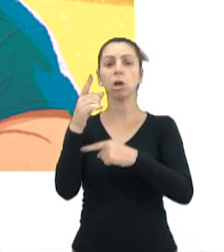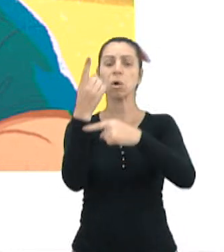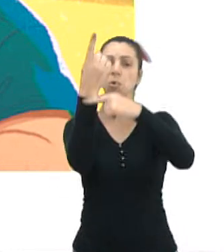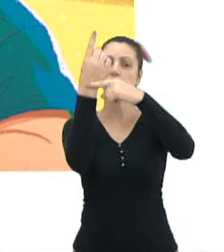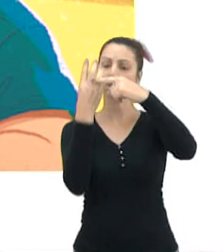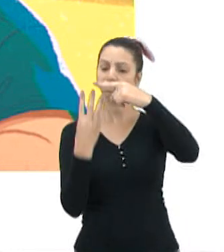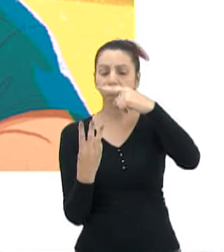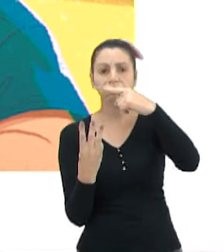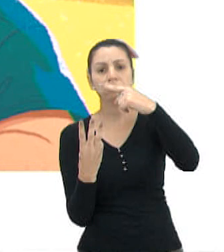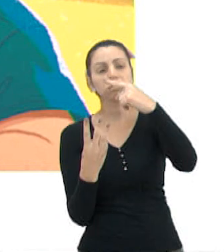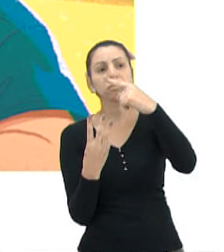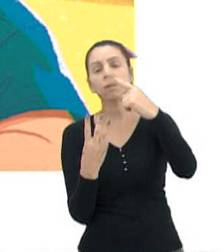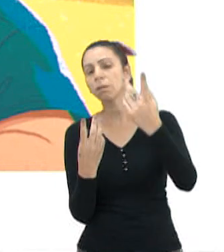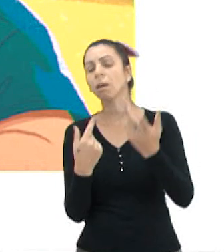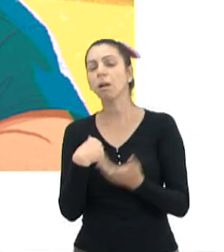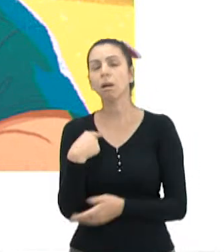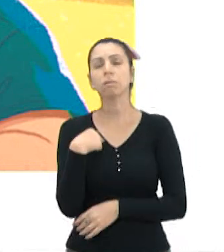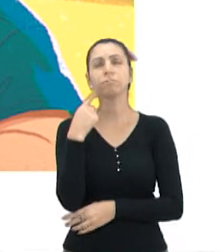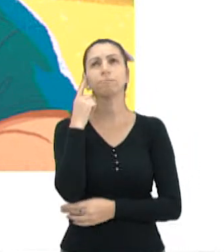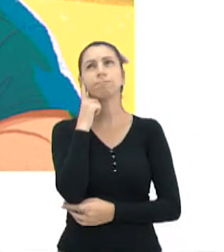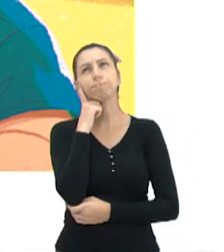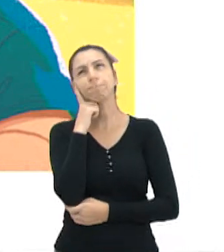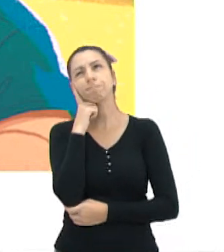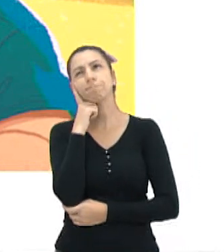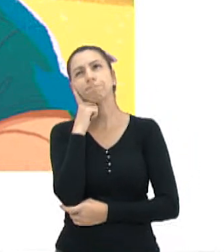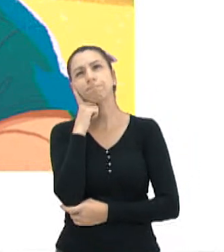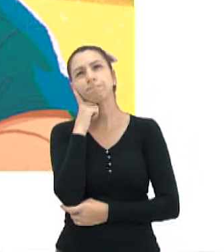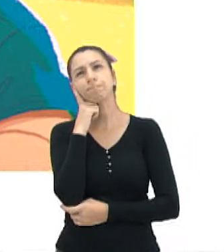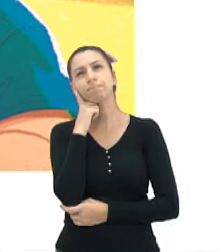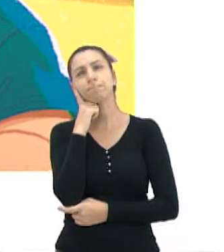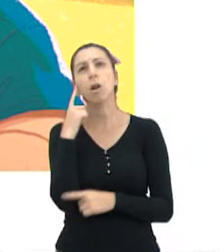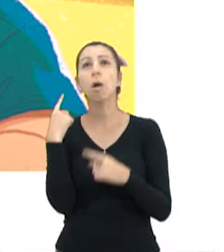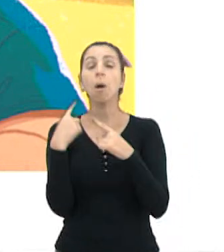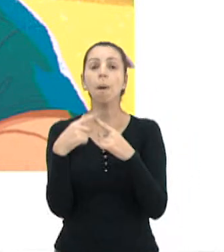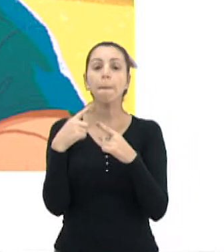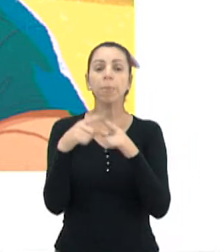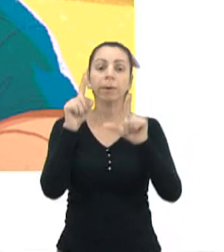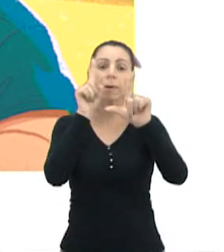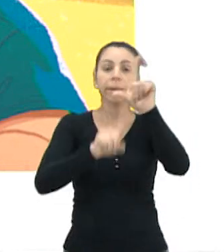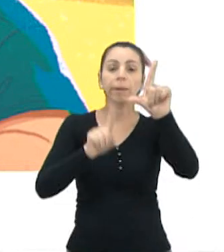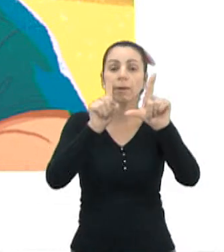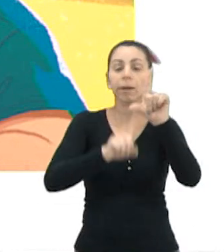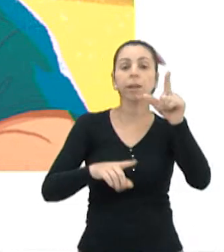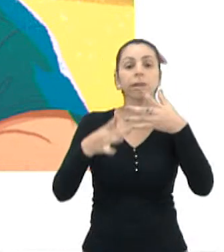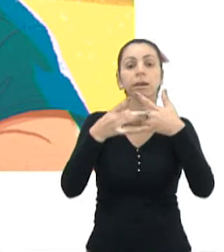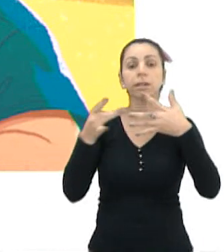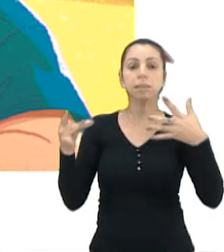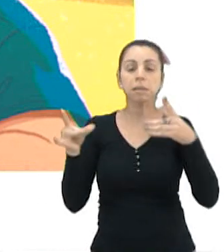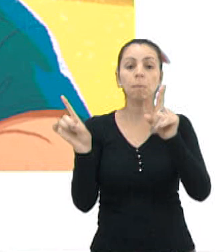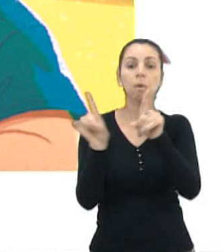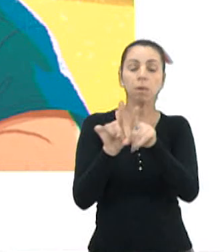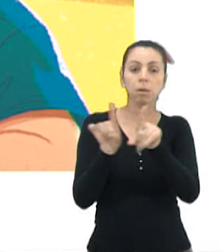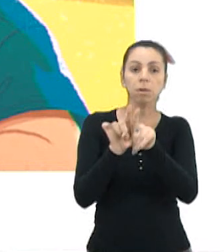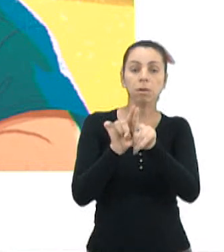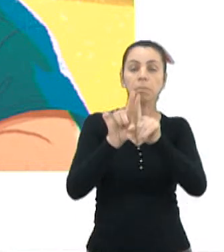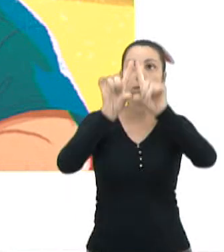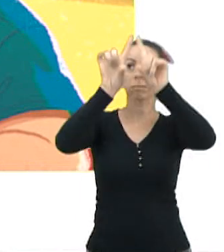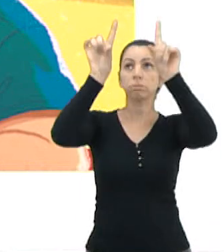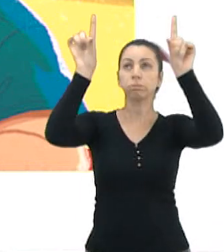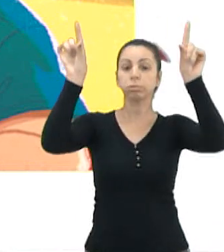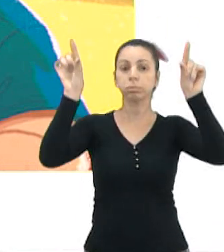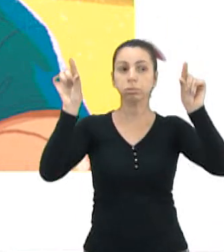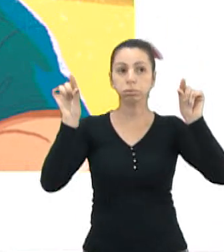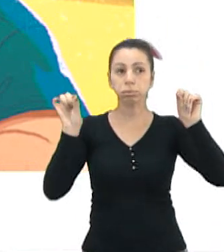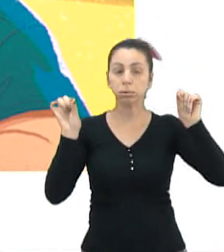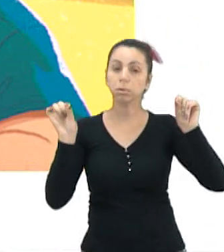Então, eu sempre me perguntei, olha o que ele está pensando aqui, por que usamos letras e símbolos nas operações para expressar o